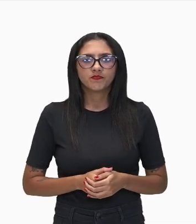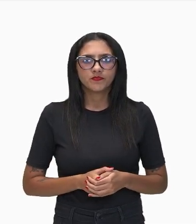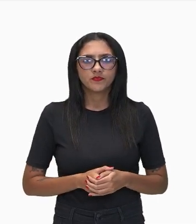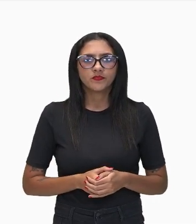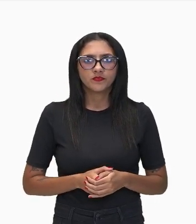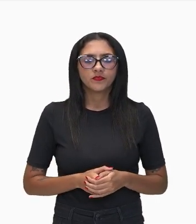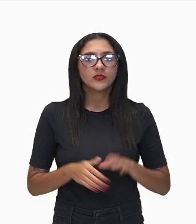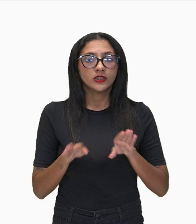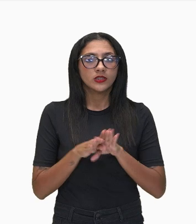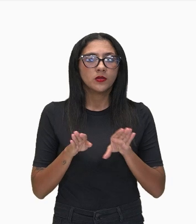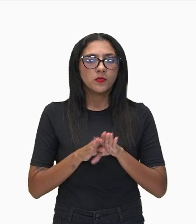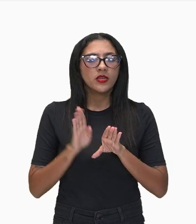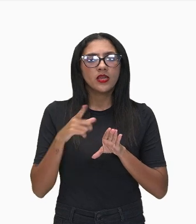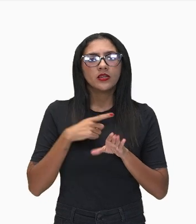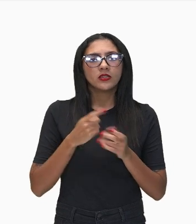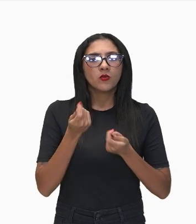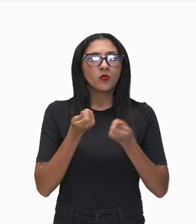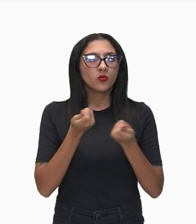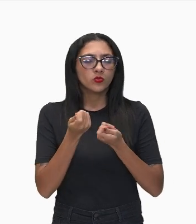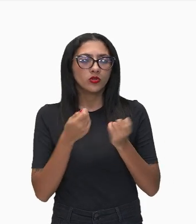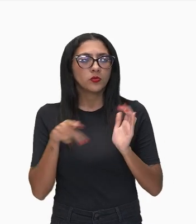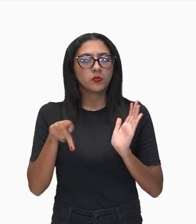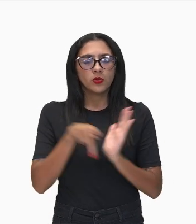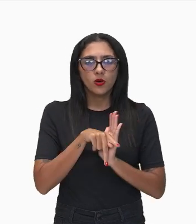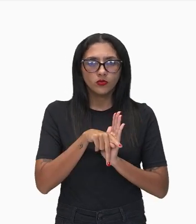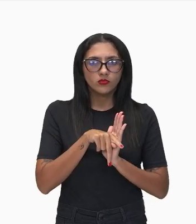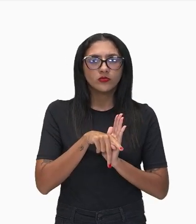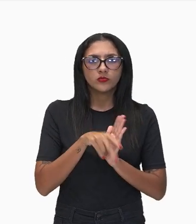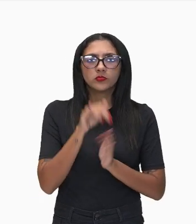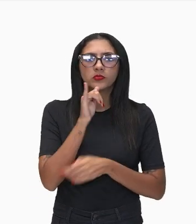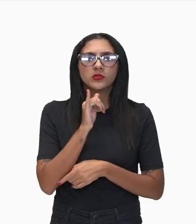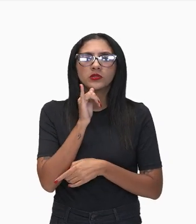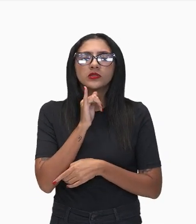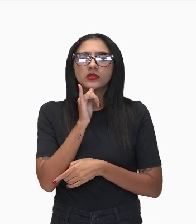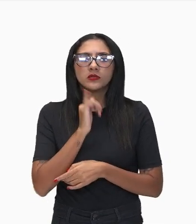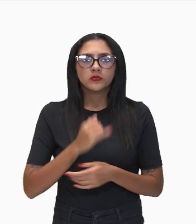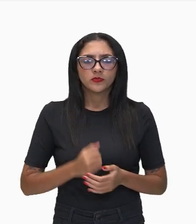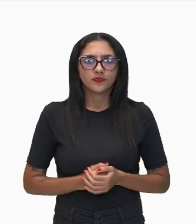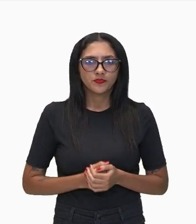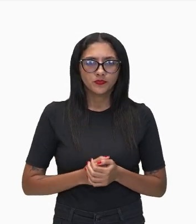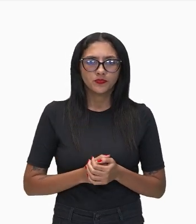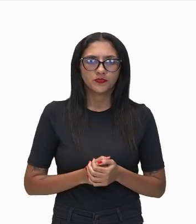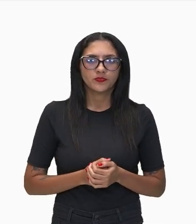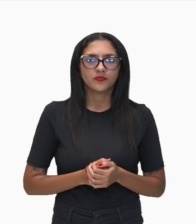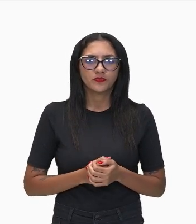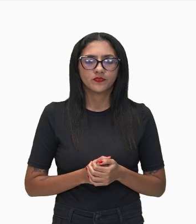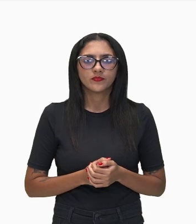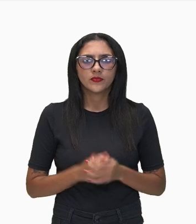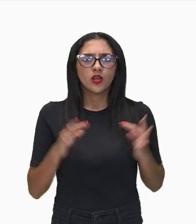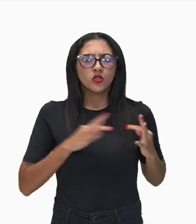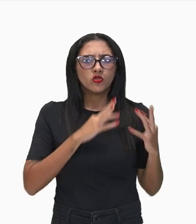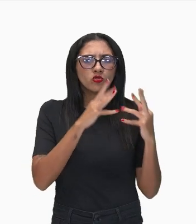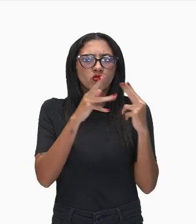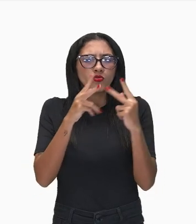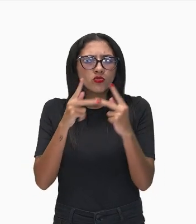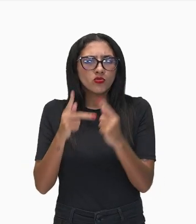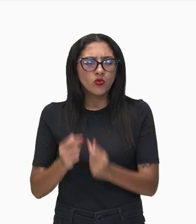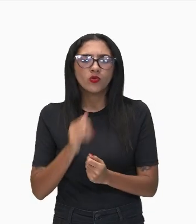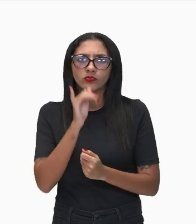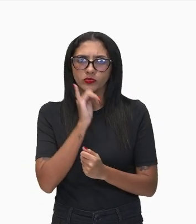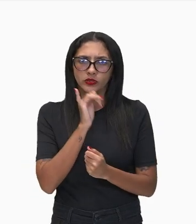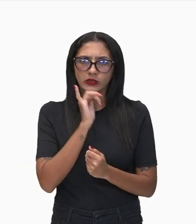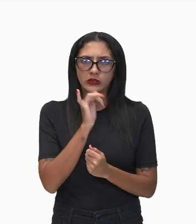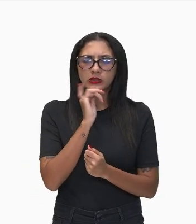ter estabilidade política, ou seja, ele vai ser politicamente estável. Então, quando ele reúne,